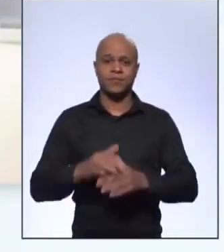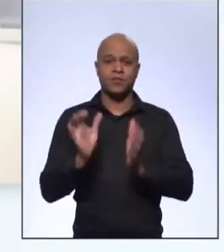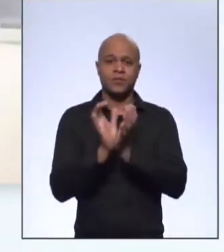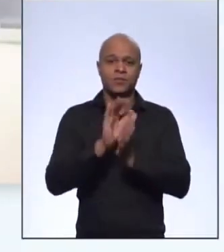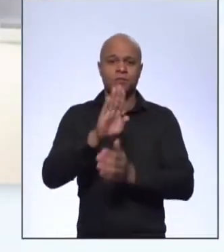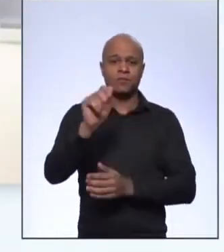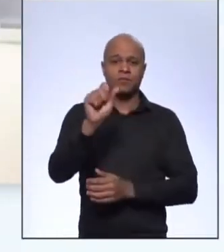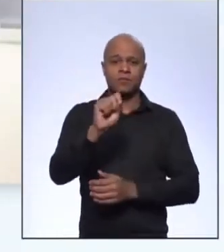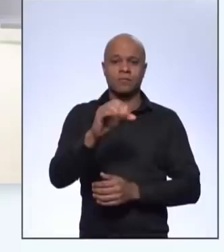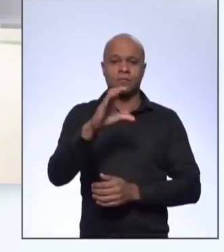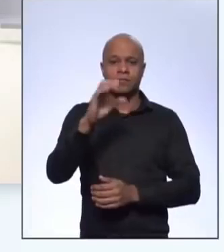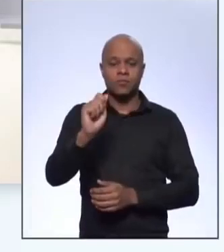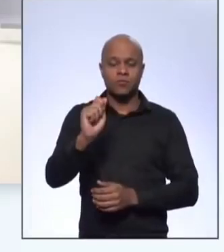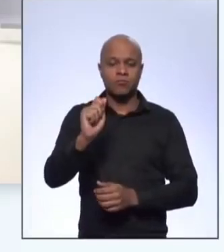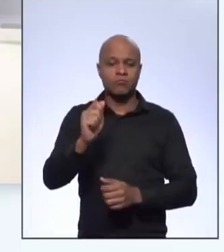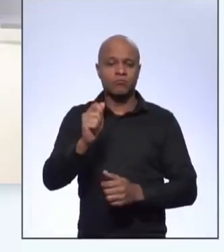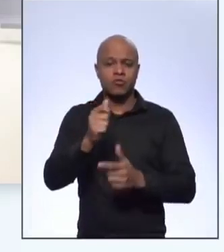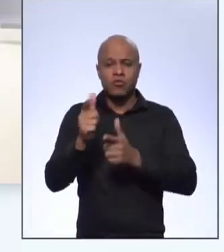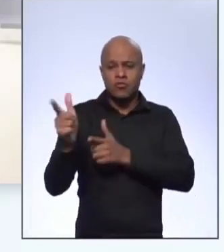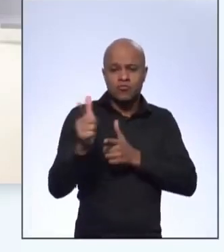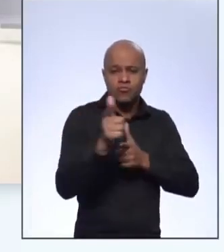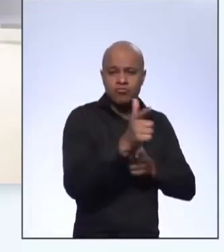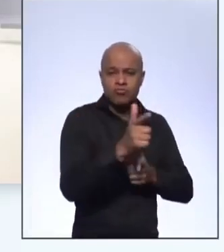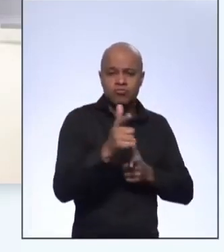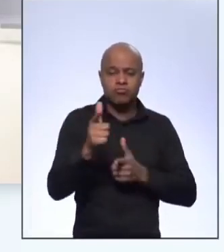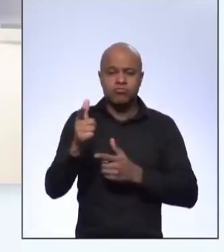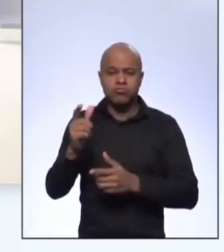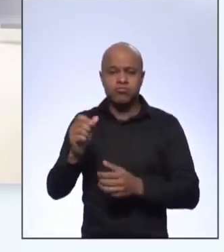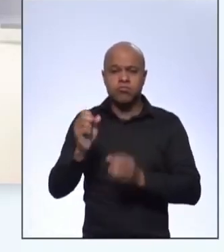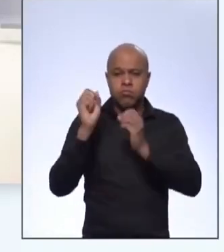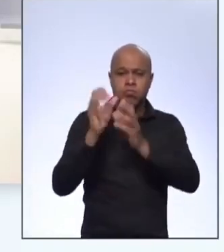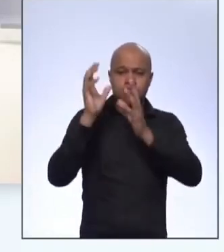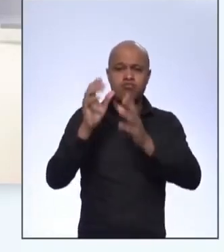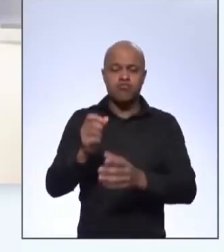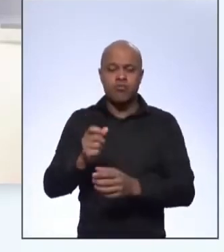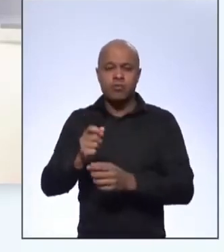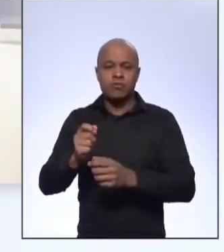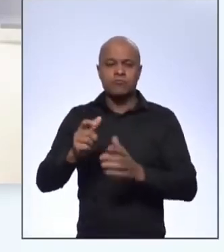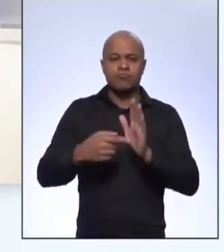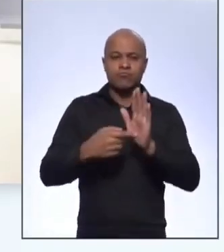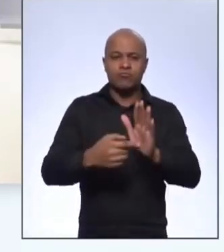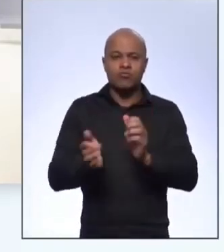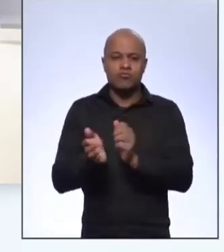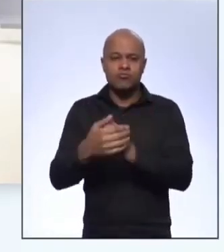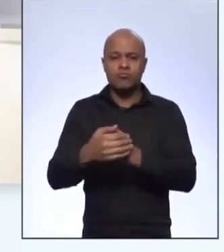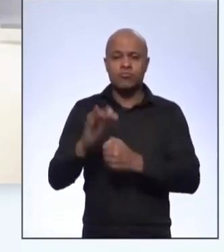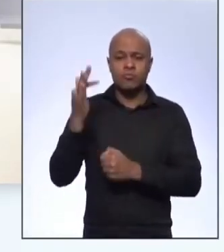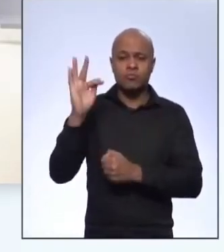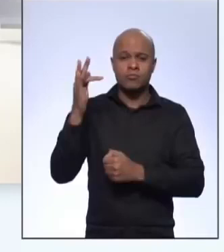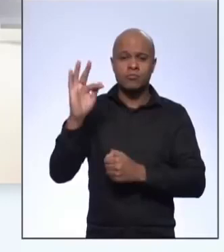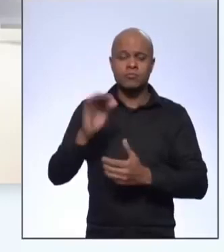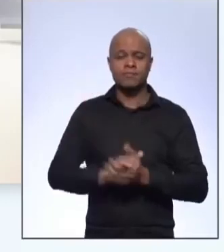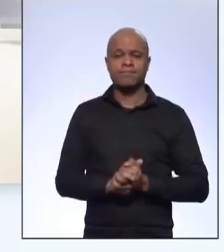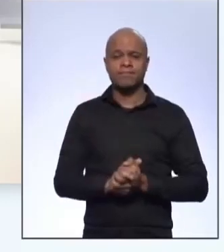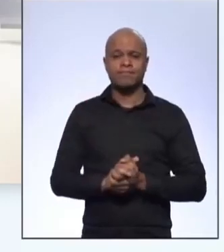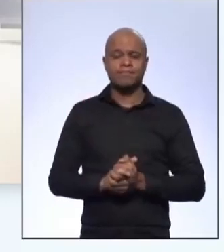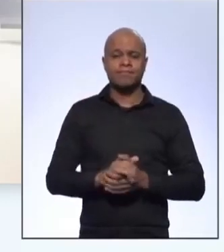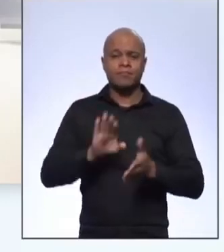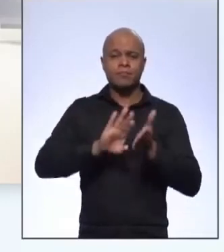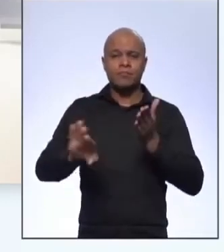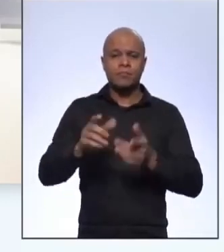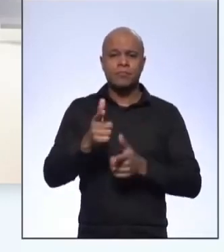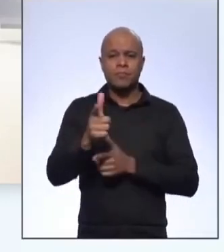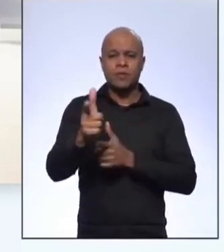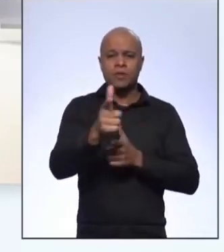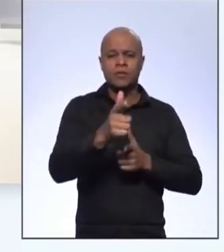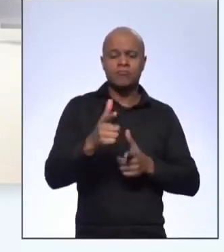hoje centenas de armas e toneladas de explosivos que estavam escondidos na França. O desarmamento faz parte das